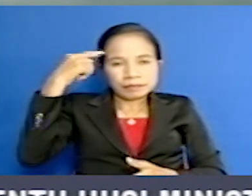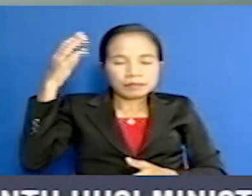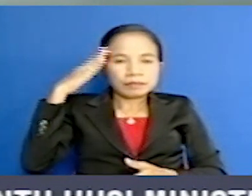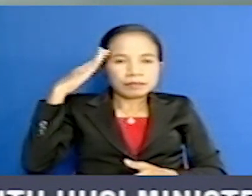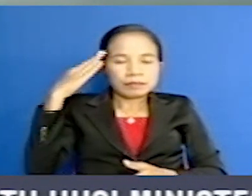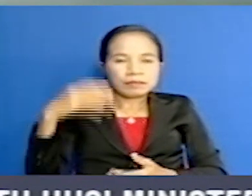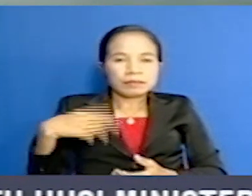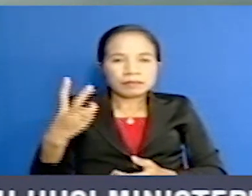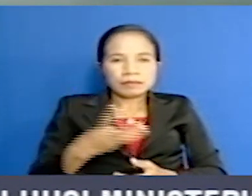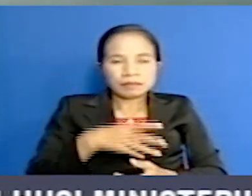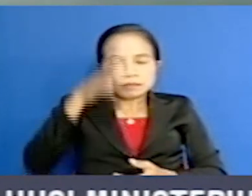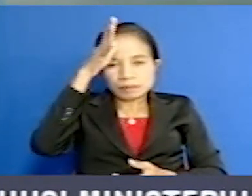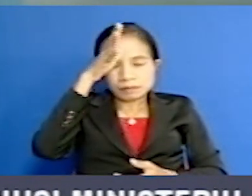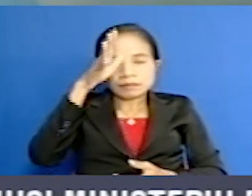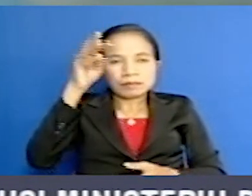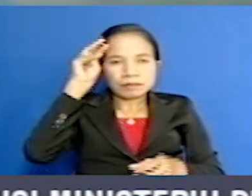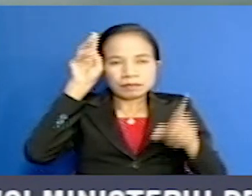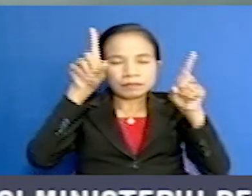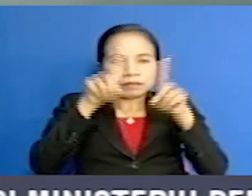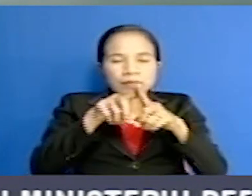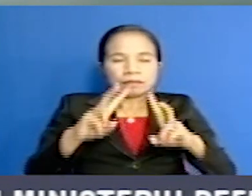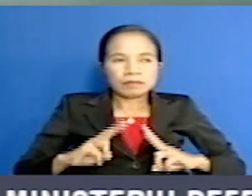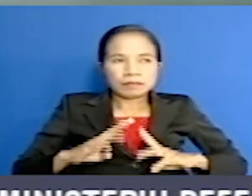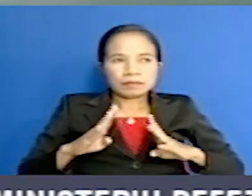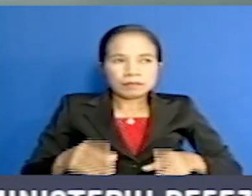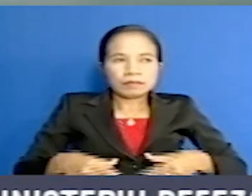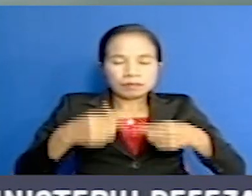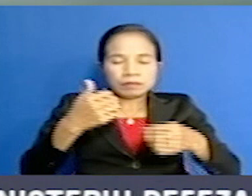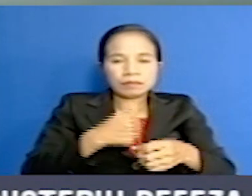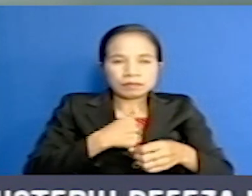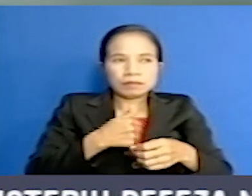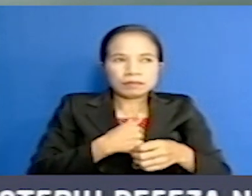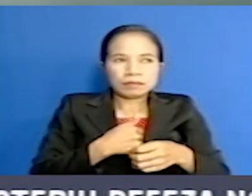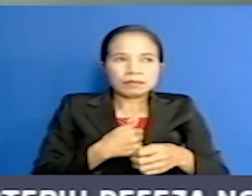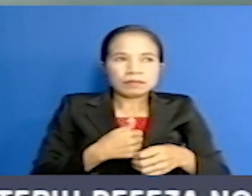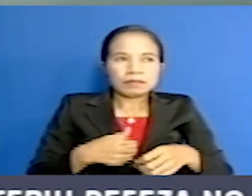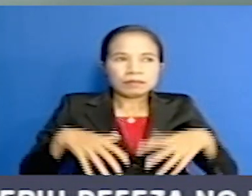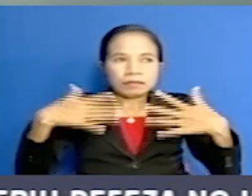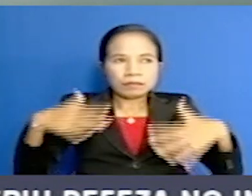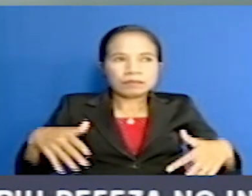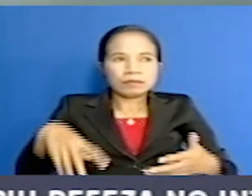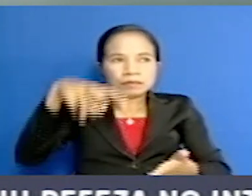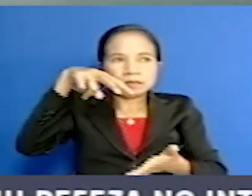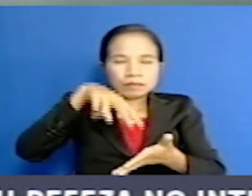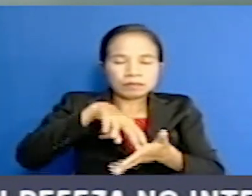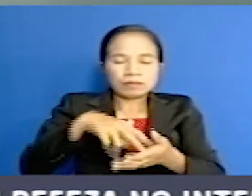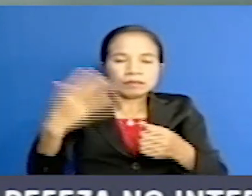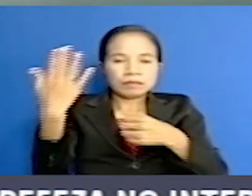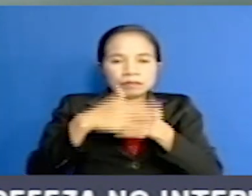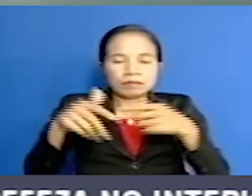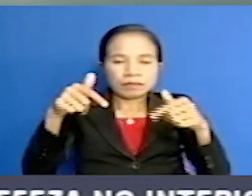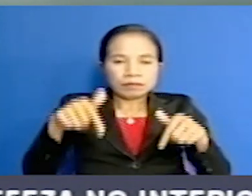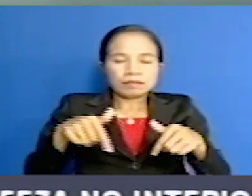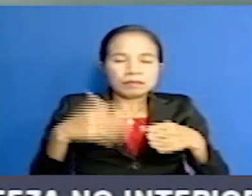tenia aman e ten mau veterano sira nebe fone vida toma luta hodi hari mafira raidane ba